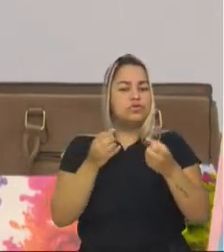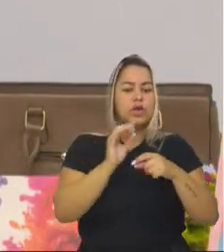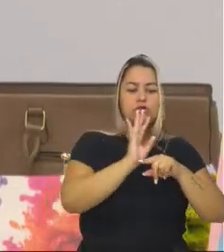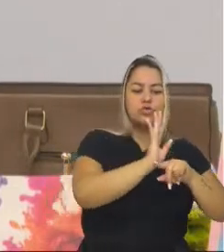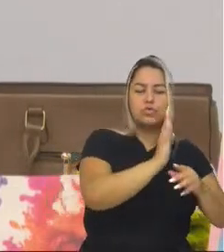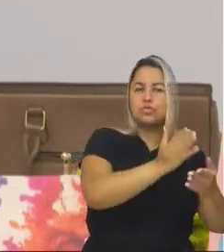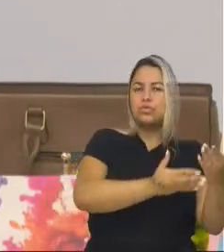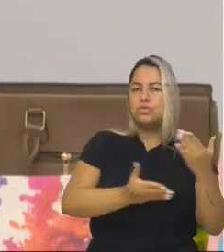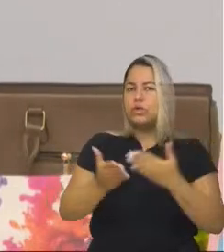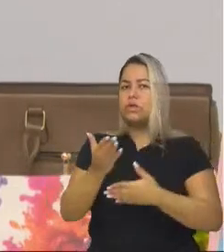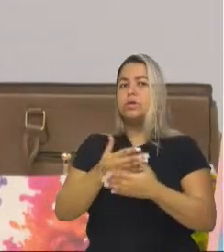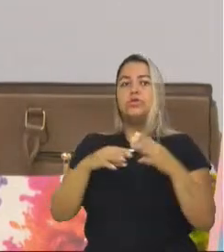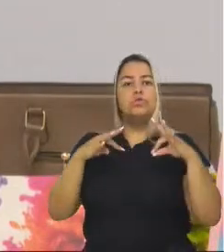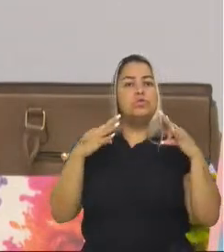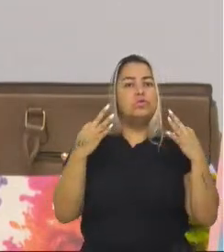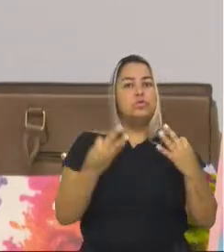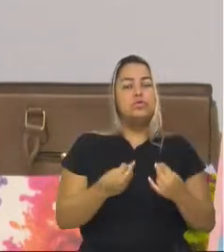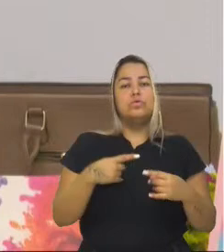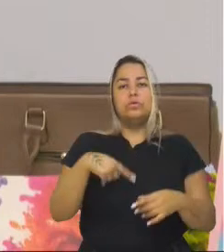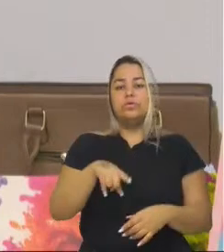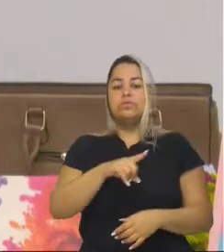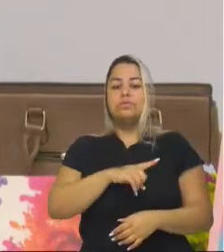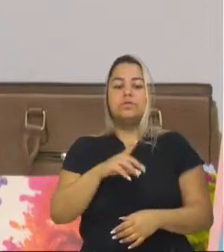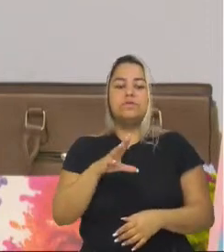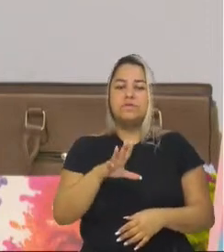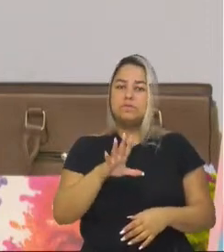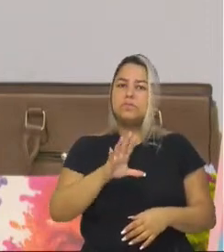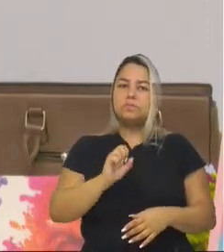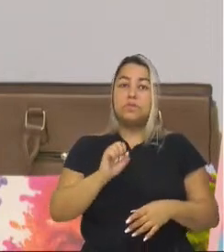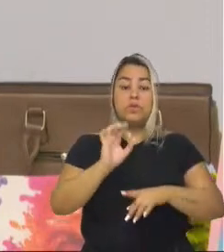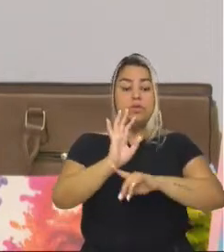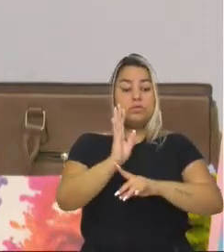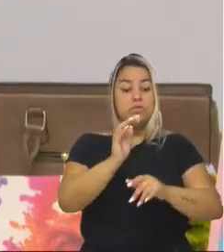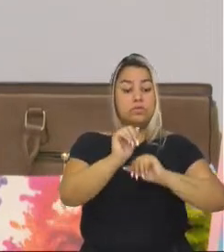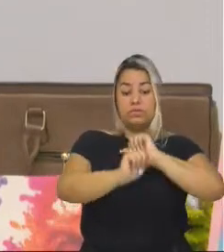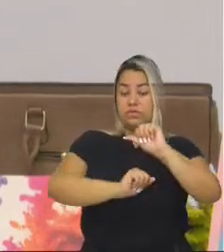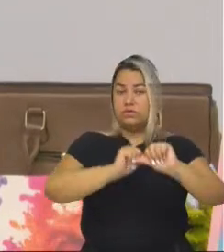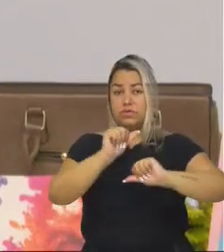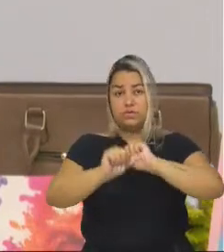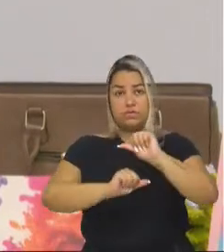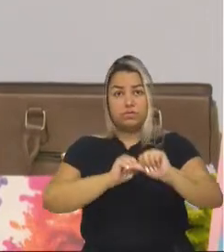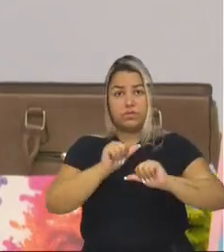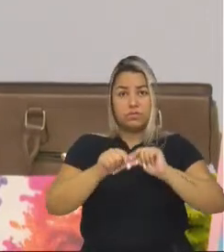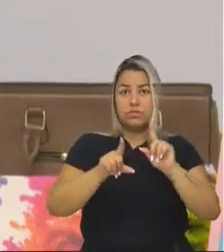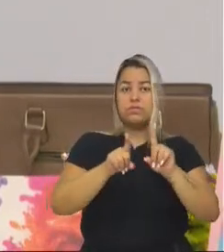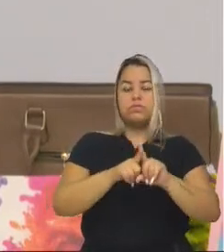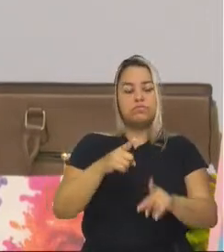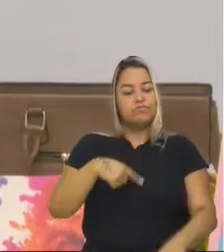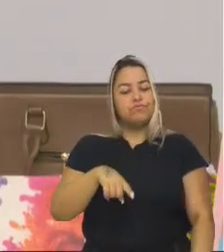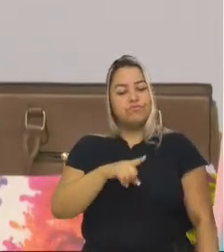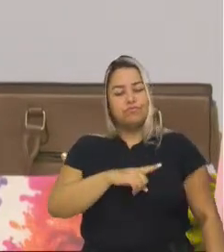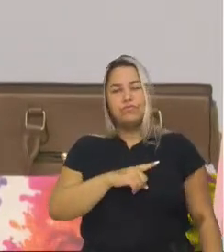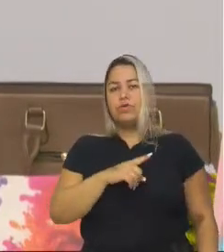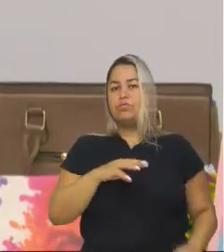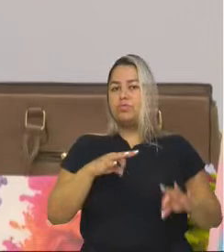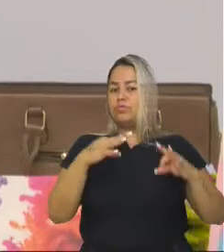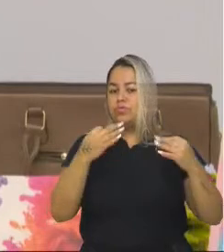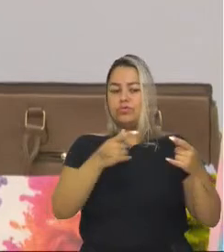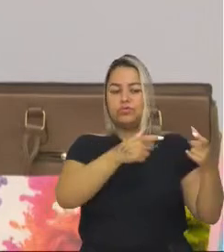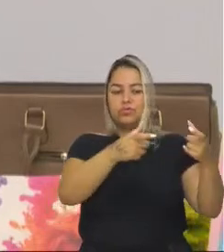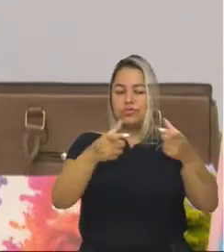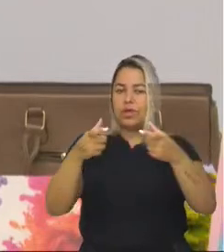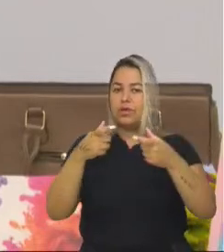que a gente pega, a gente transforma. E a gente mostra que nós somos capazes, em todos esses